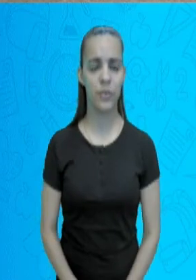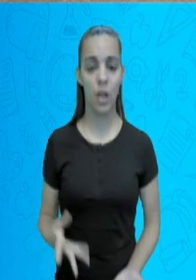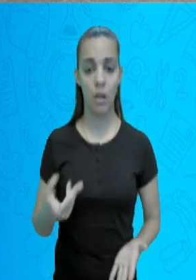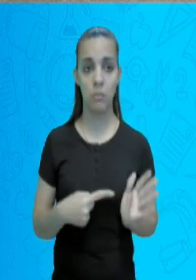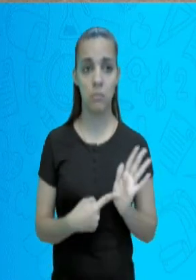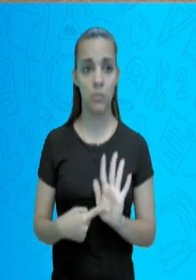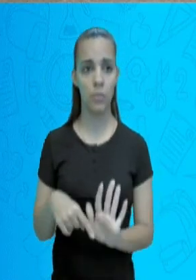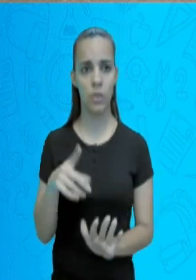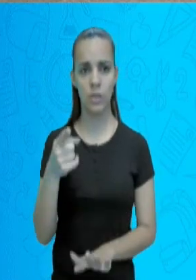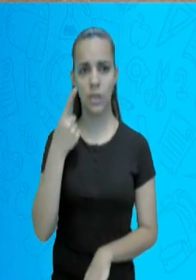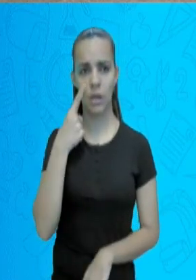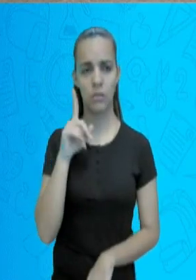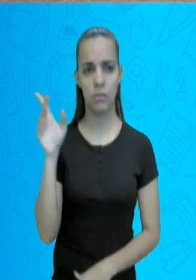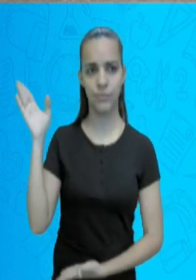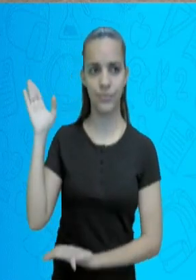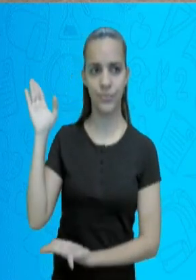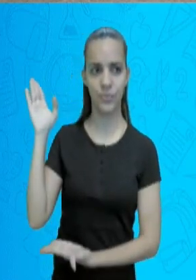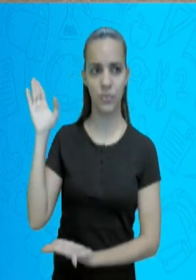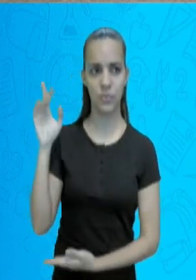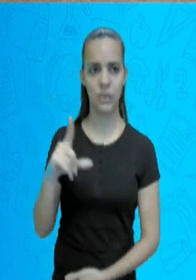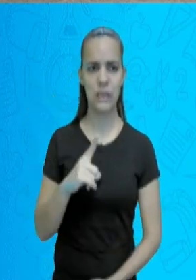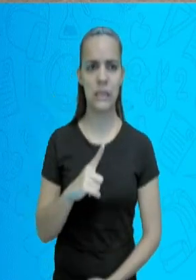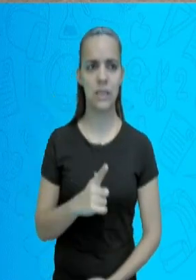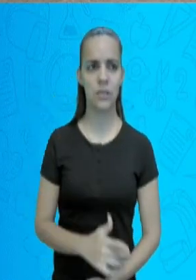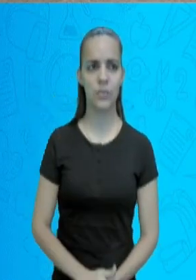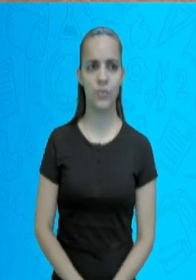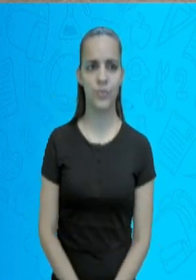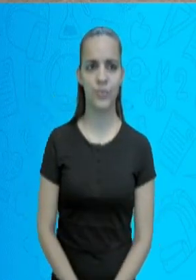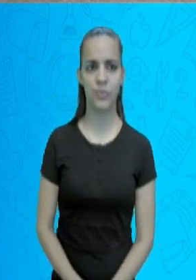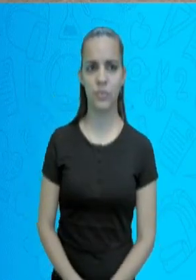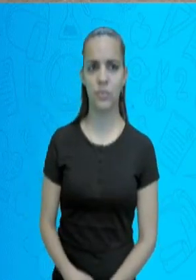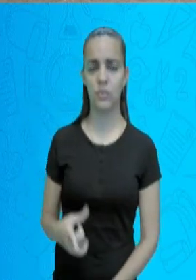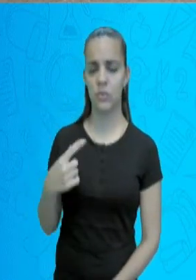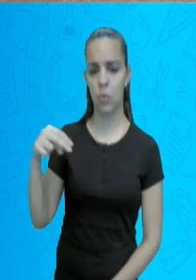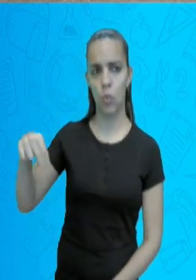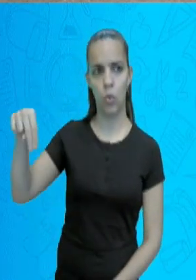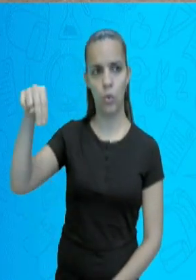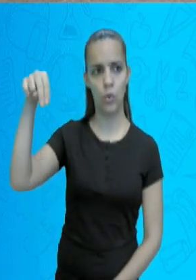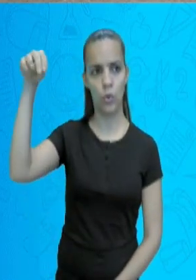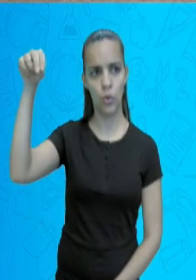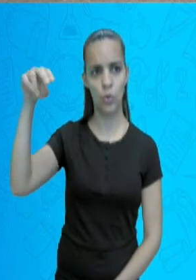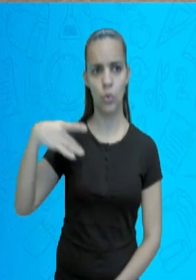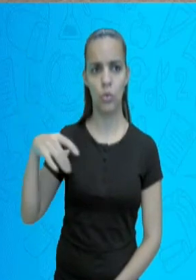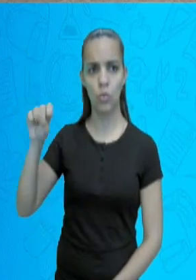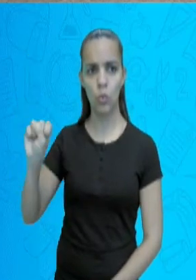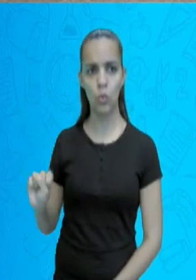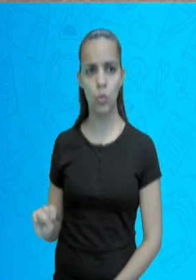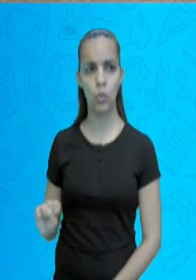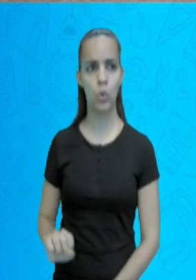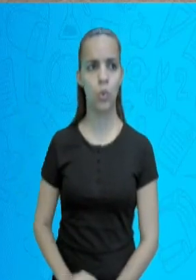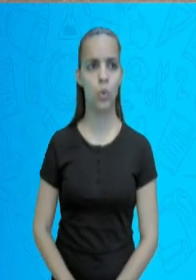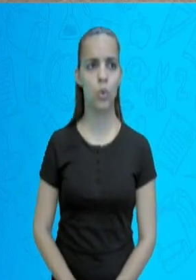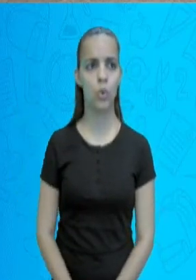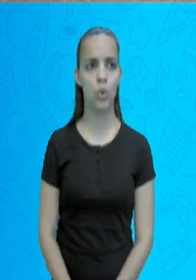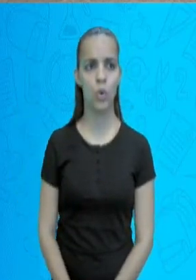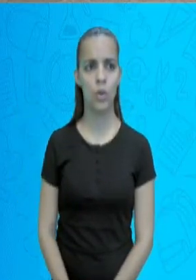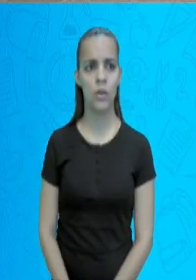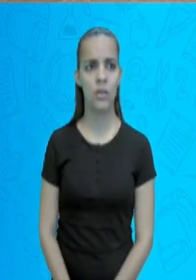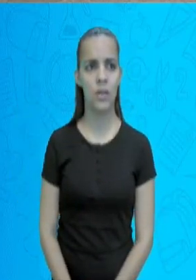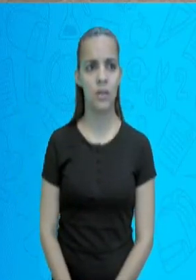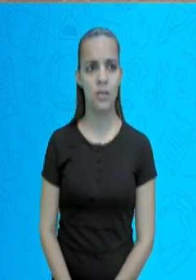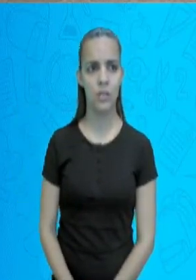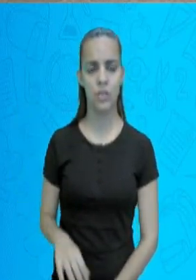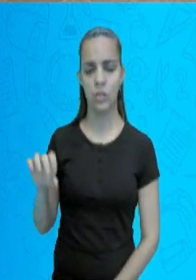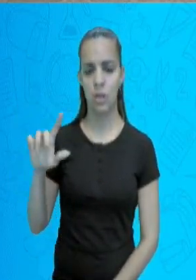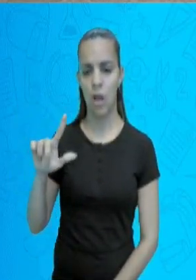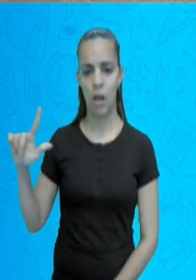Oceano Atlântico, nós temos ao norte, nós temos ao sul, certo? E